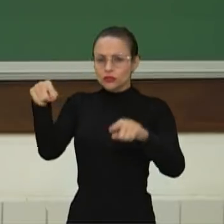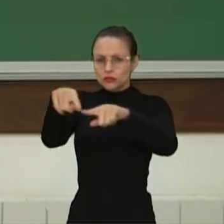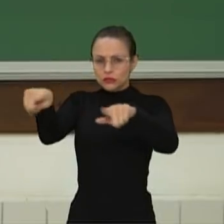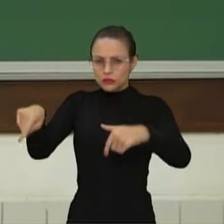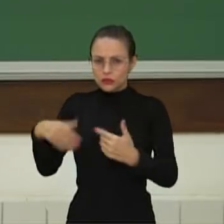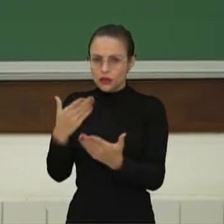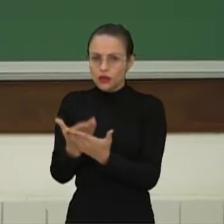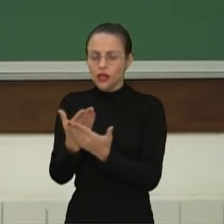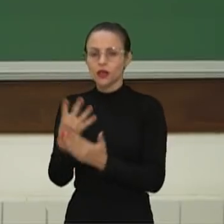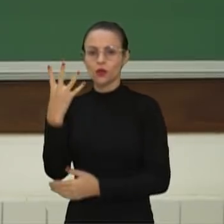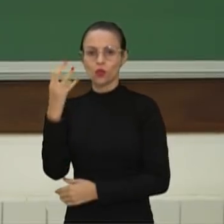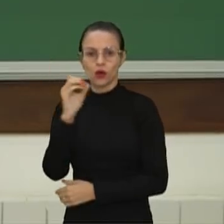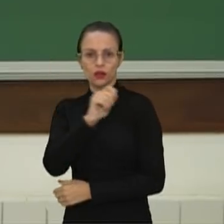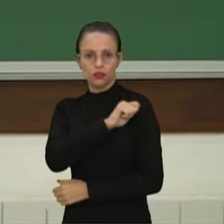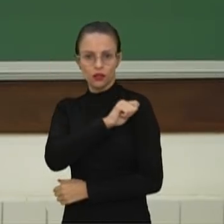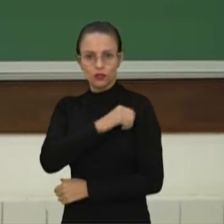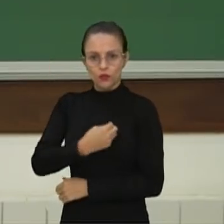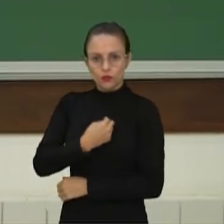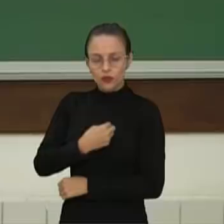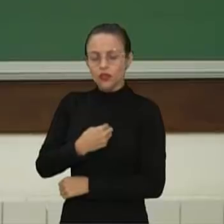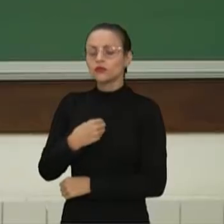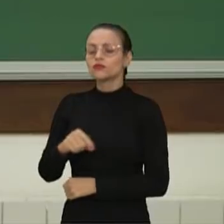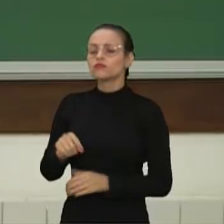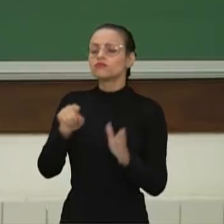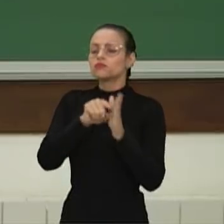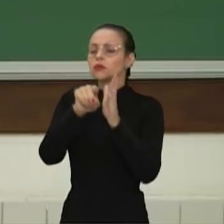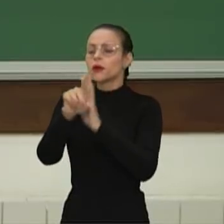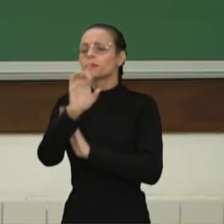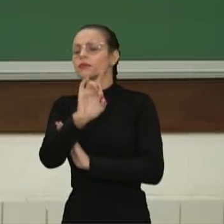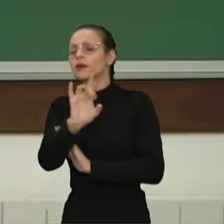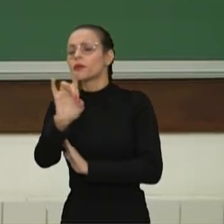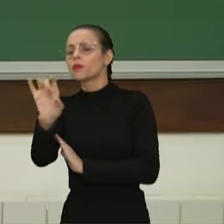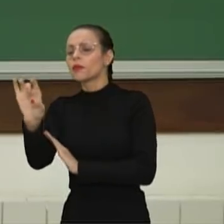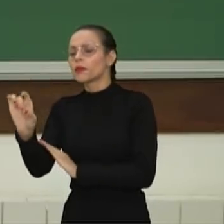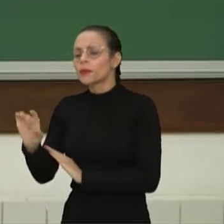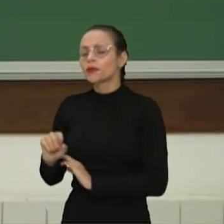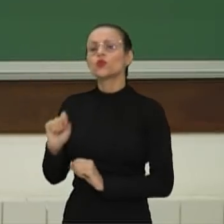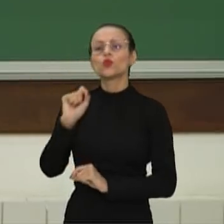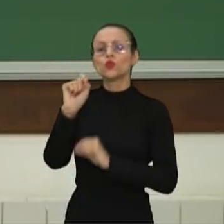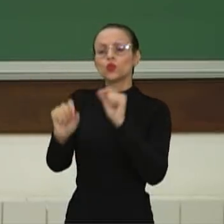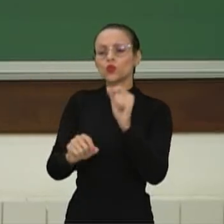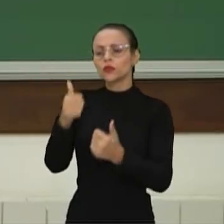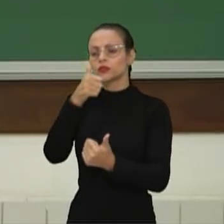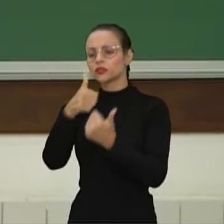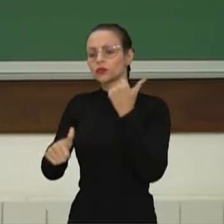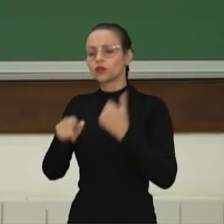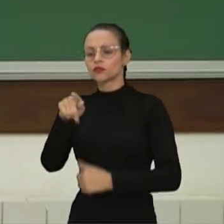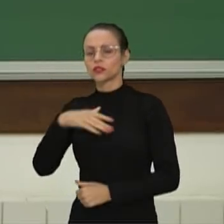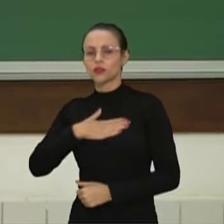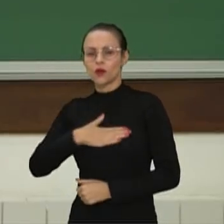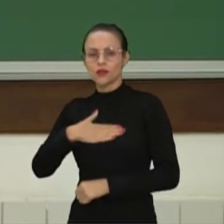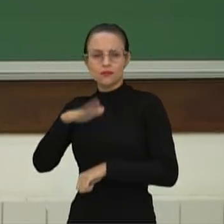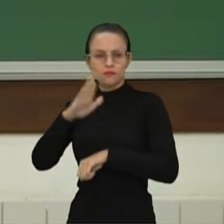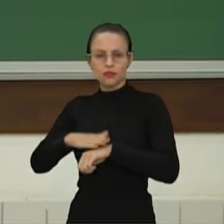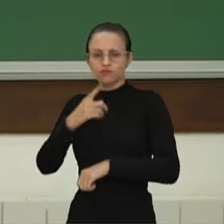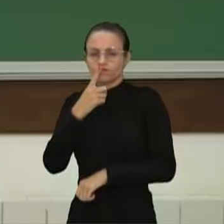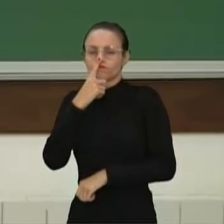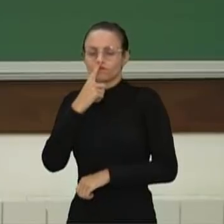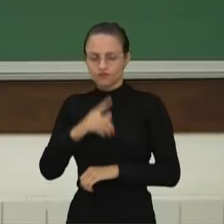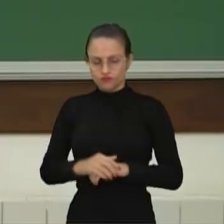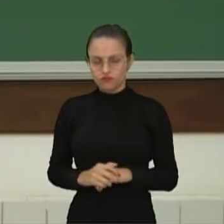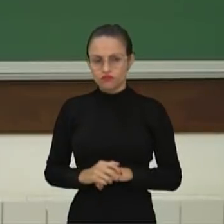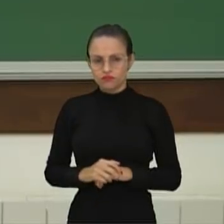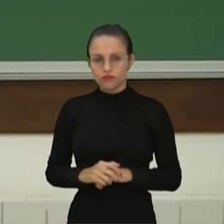com 40 alunos, foi perguntado para cada um qual a modalidade de esporte que você gosta mais. E o